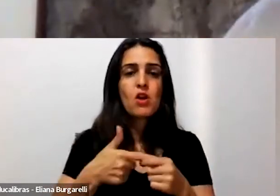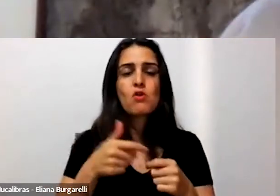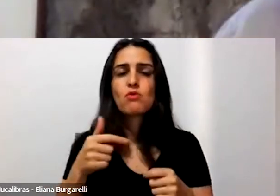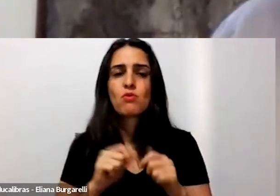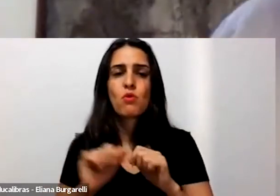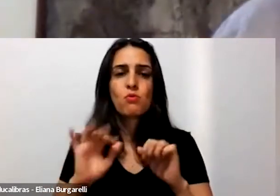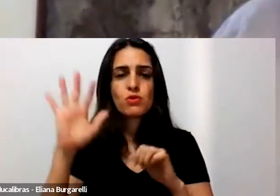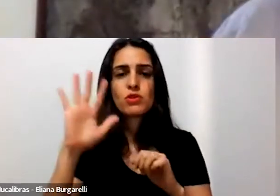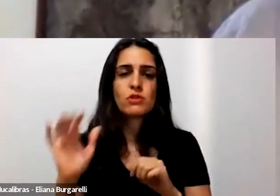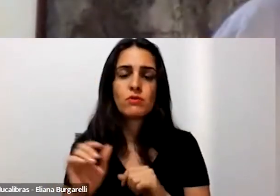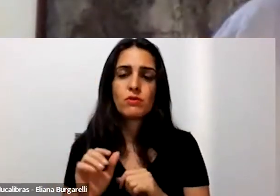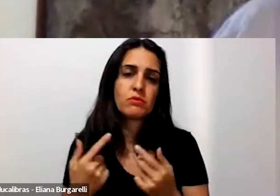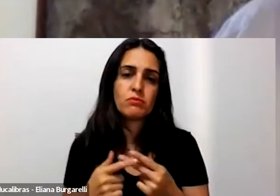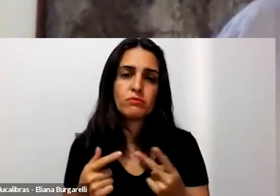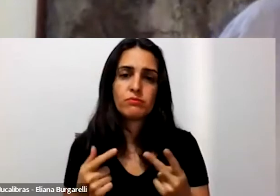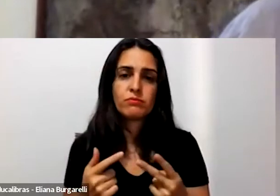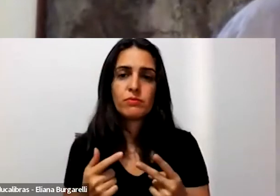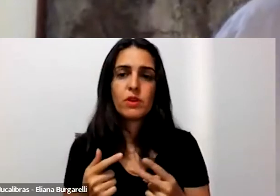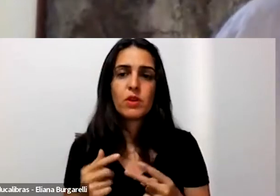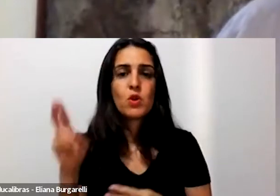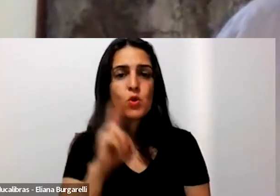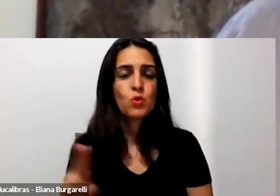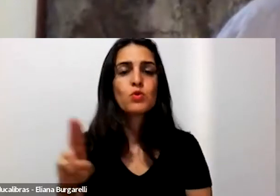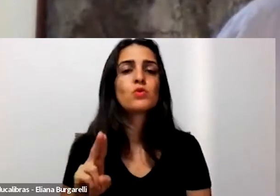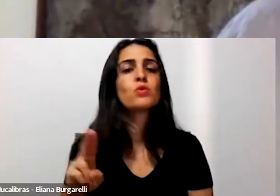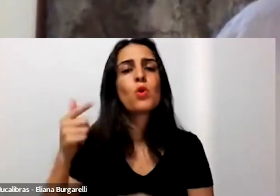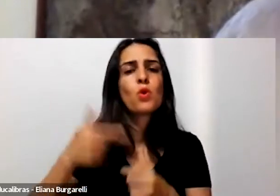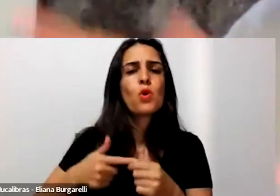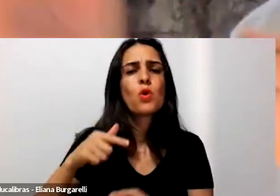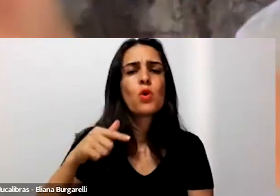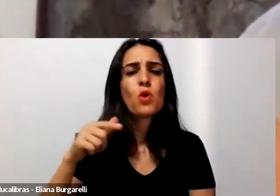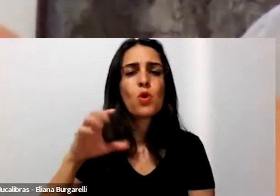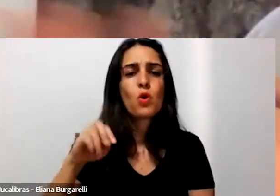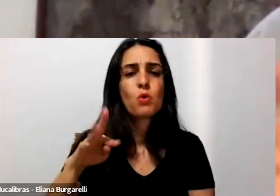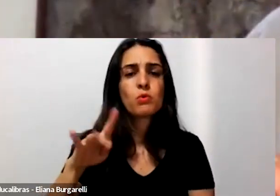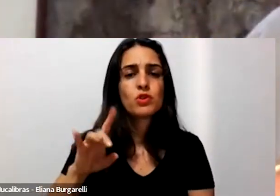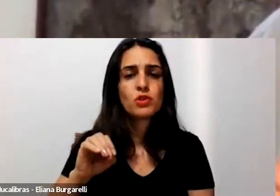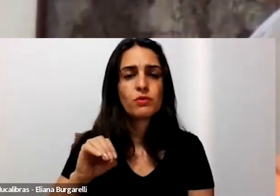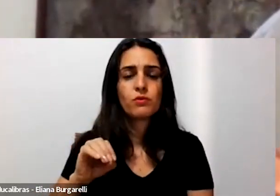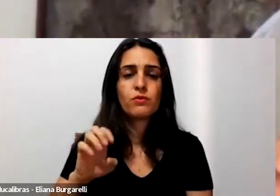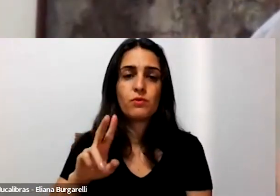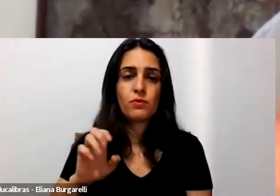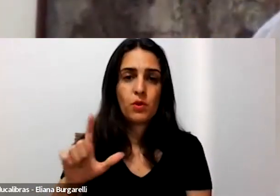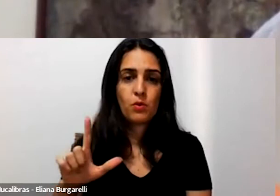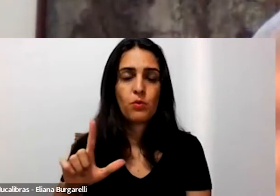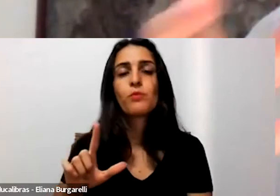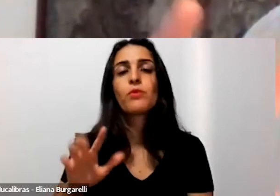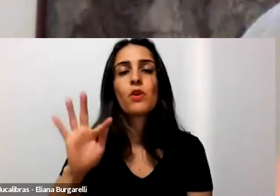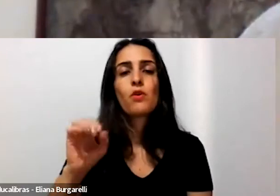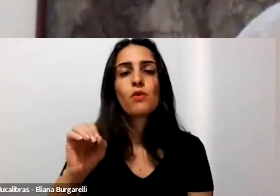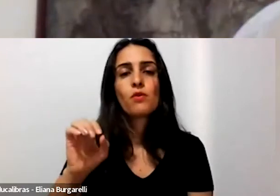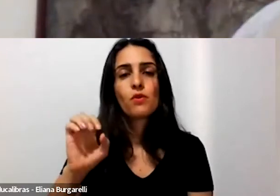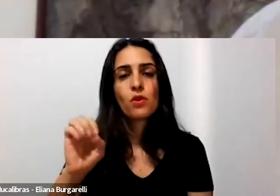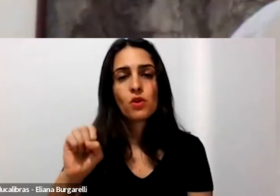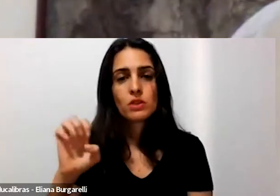da redução do uso dos combustíveis fósseis, como foi retratado na COP de Glasgow, e que nós estamos vendo agora, em função da guerra da Ucrânia, a reemergência